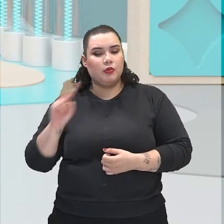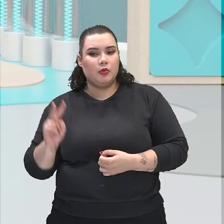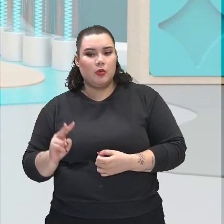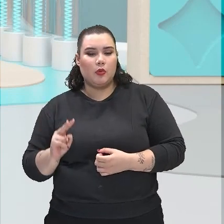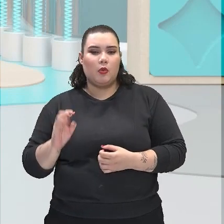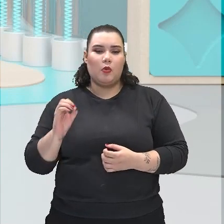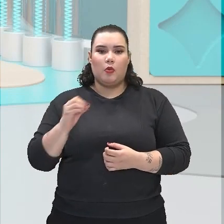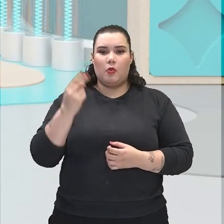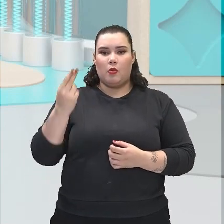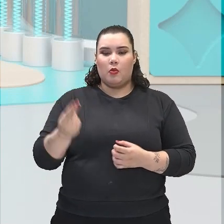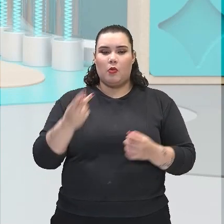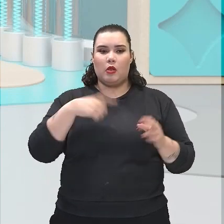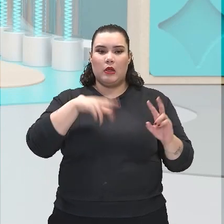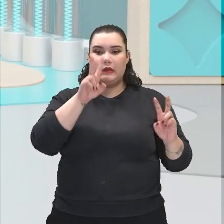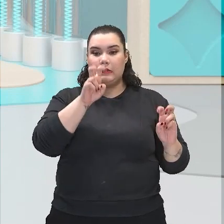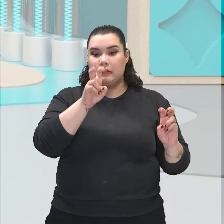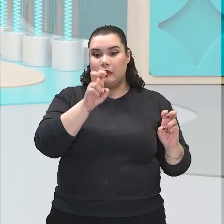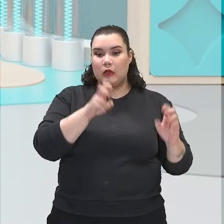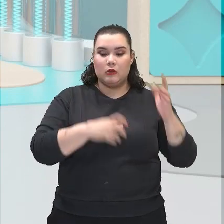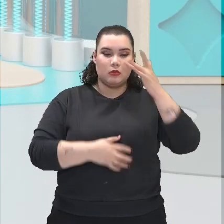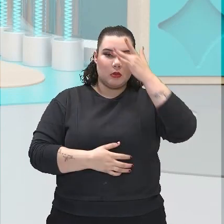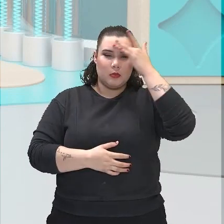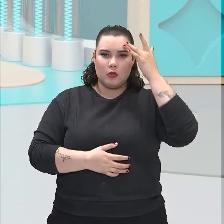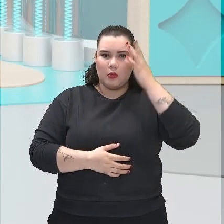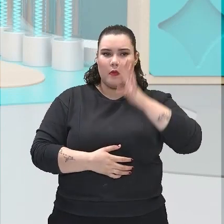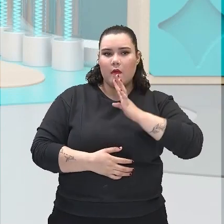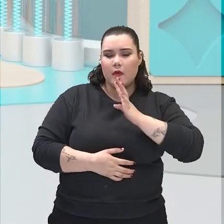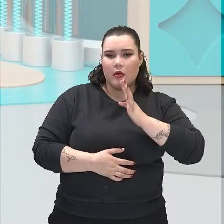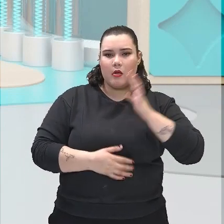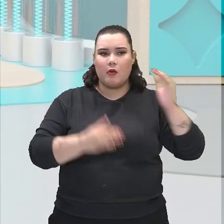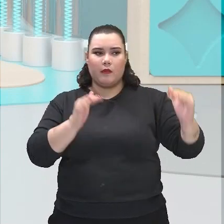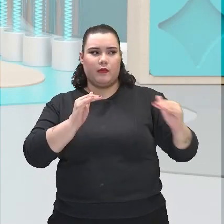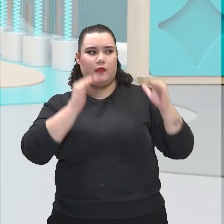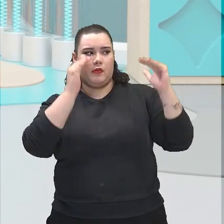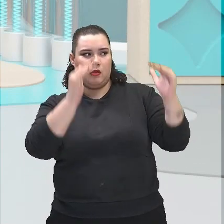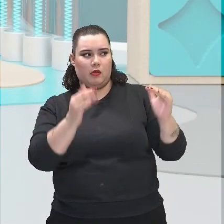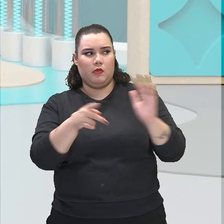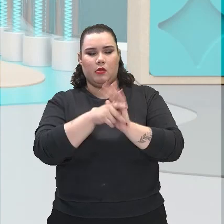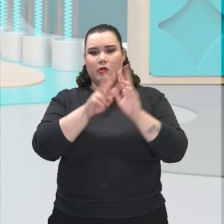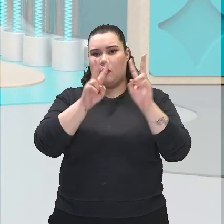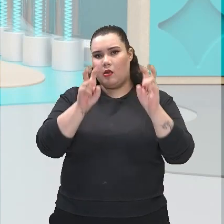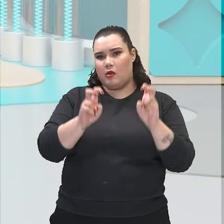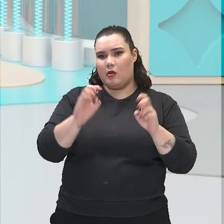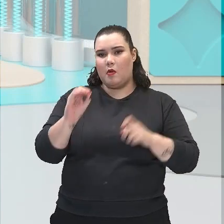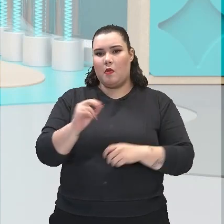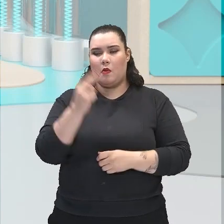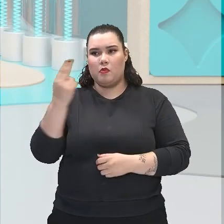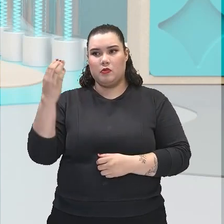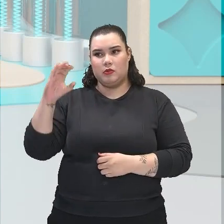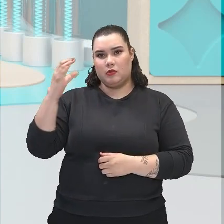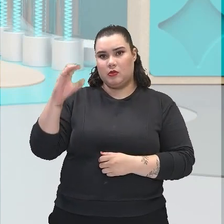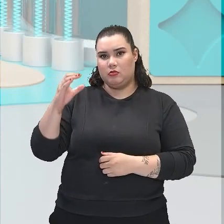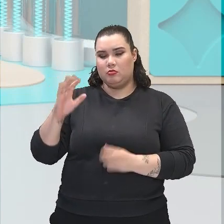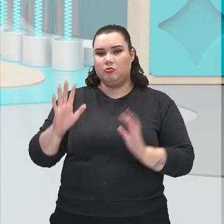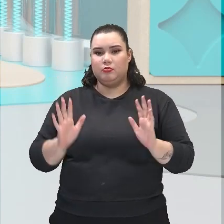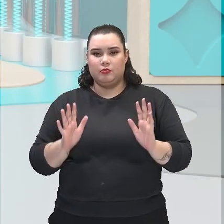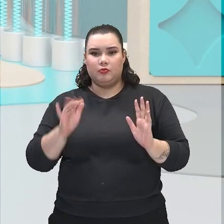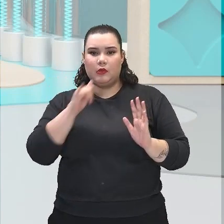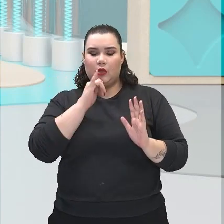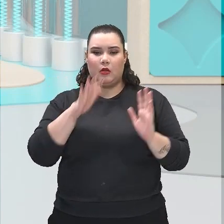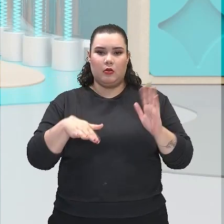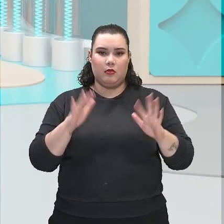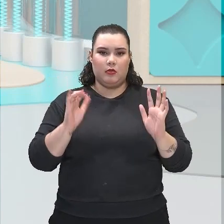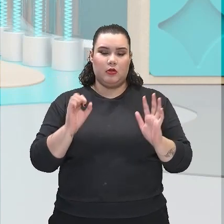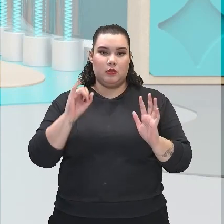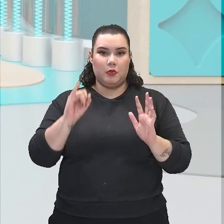pegar a citação de uma pessoa conhecida, uma autoridade em algum assunto, um cientista, se de repente o meu tema